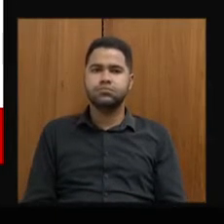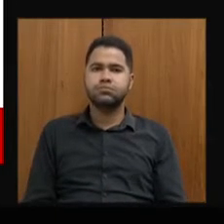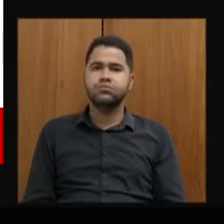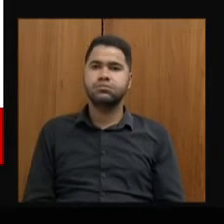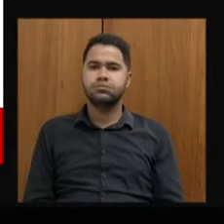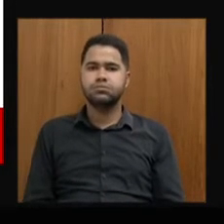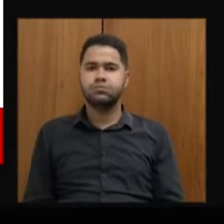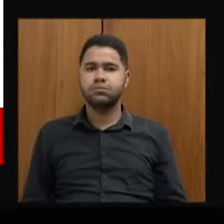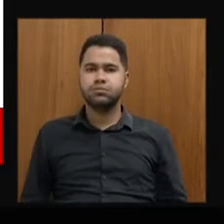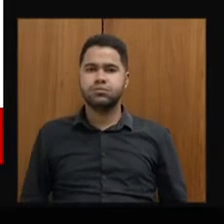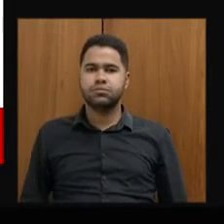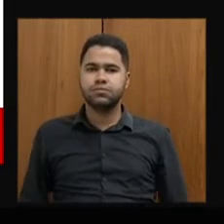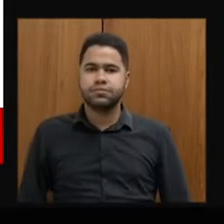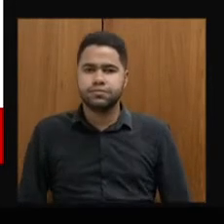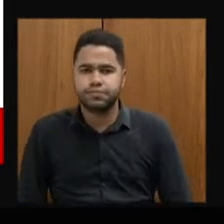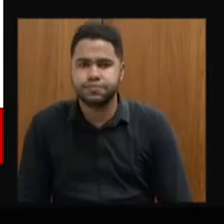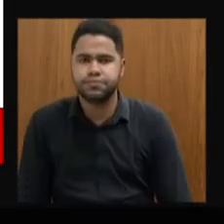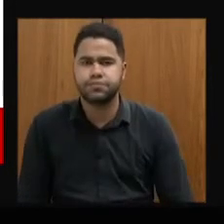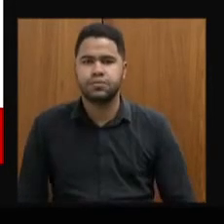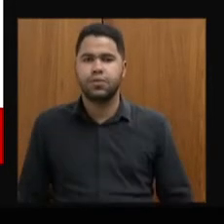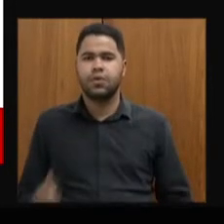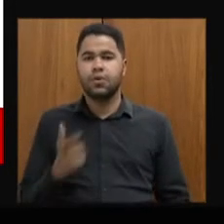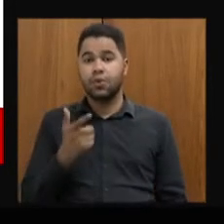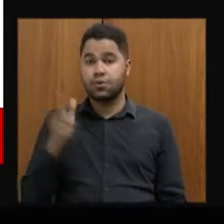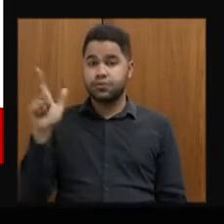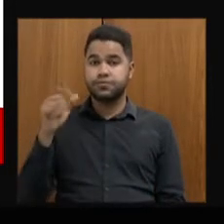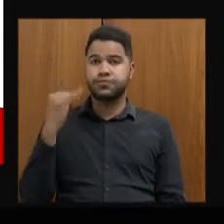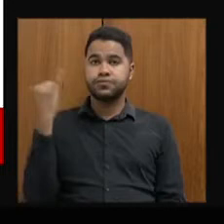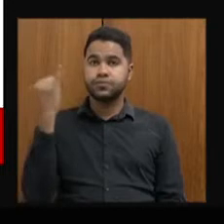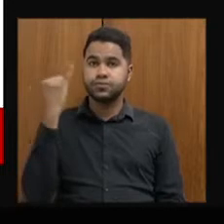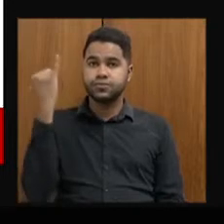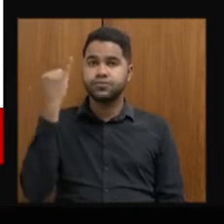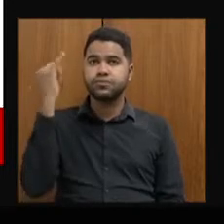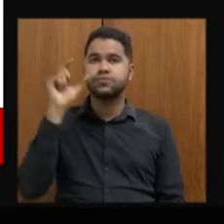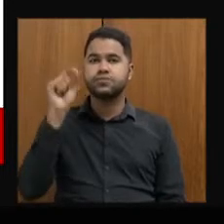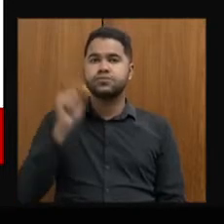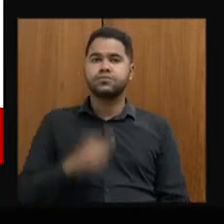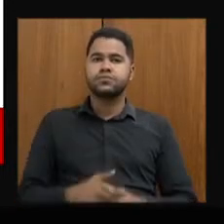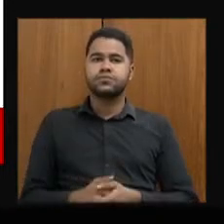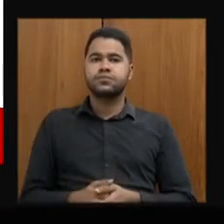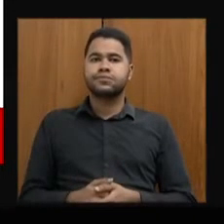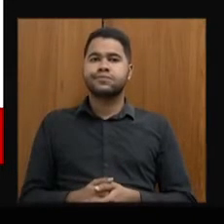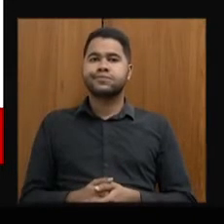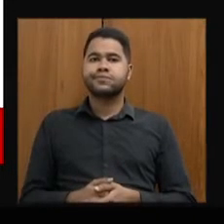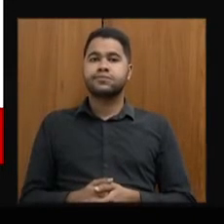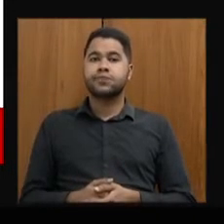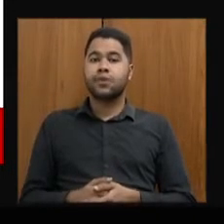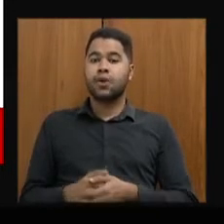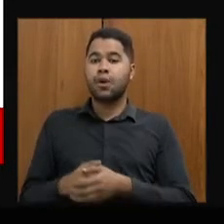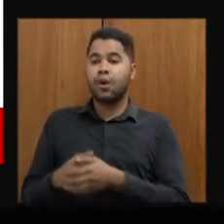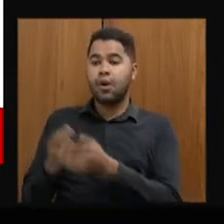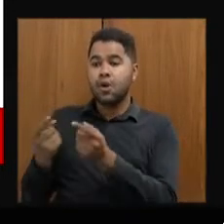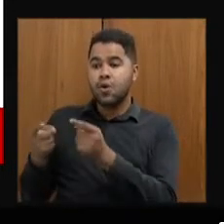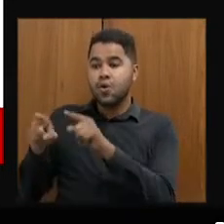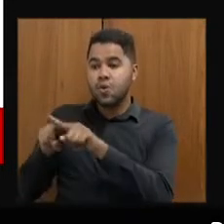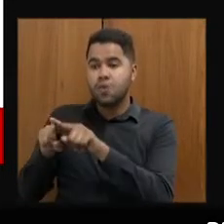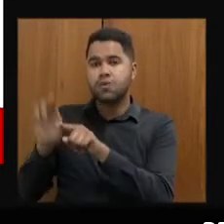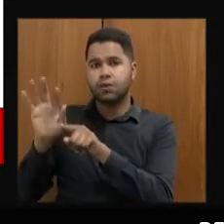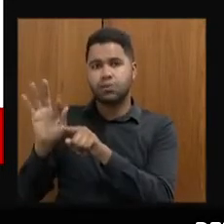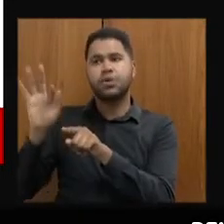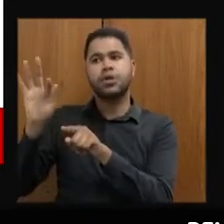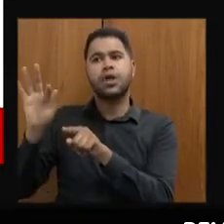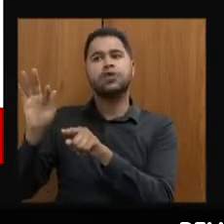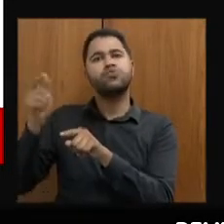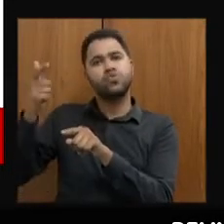o outro. Relevante é a retomada dos convênios federais